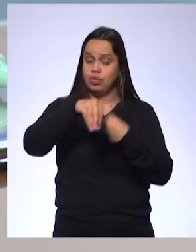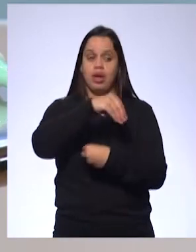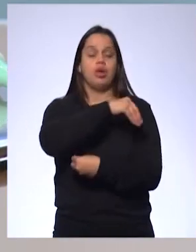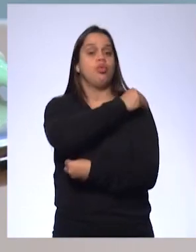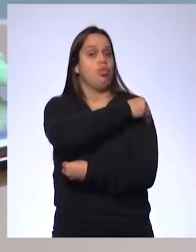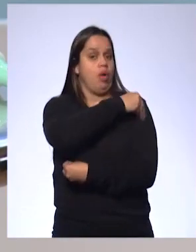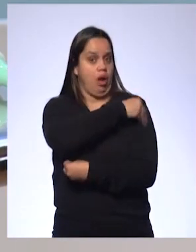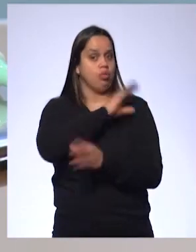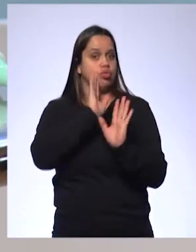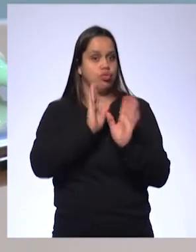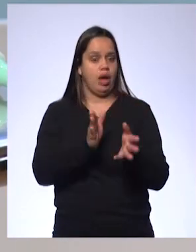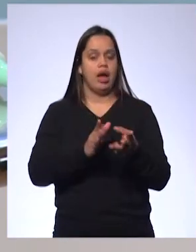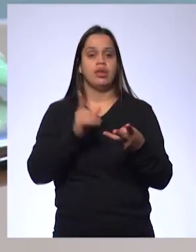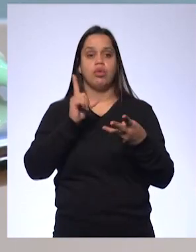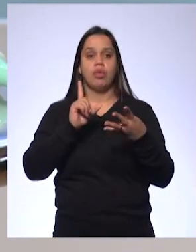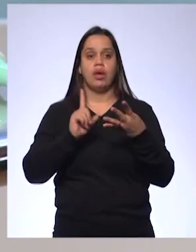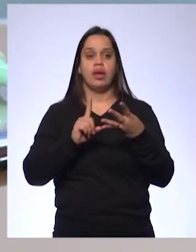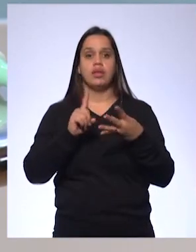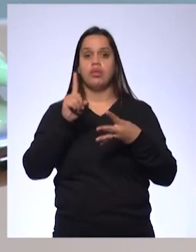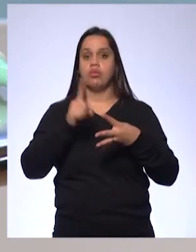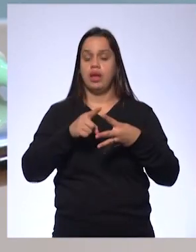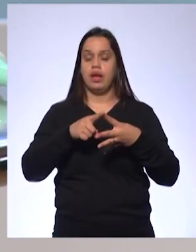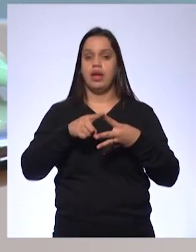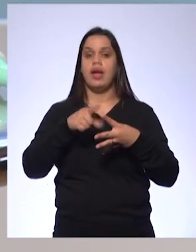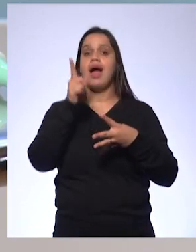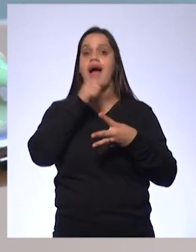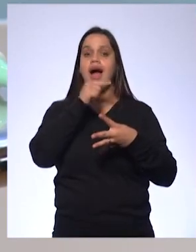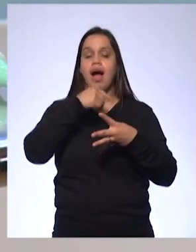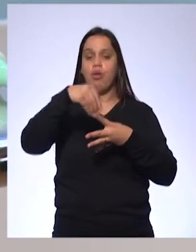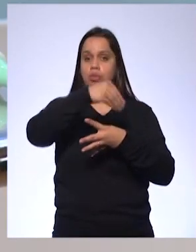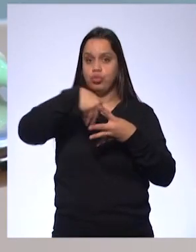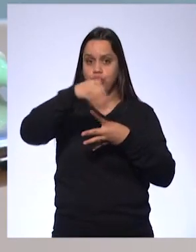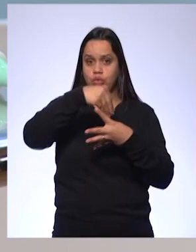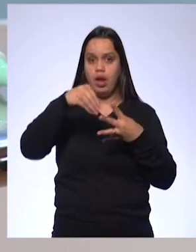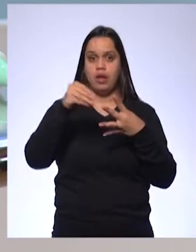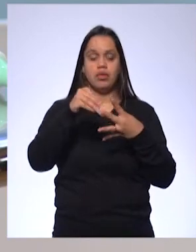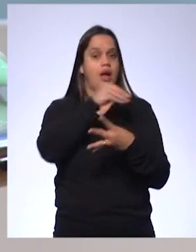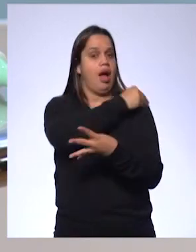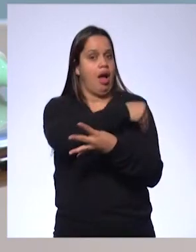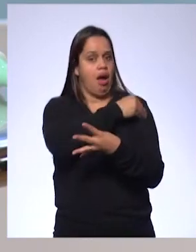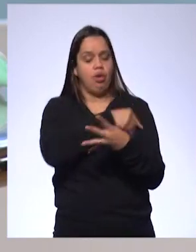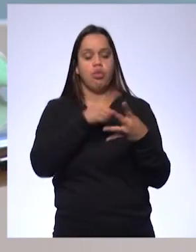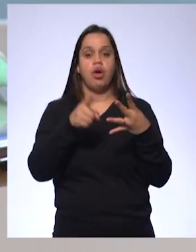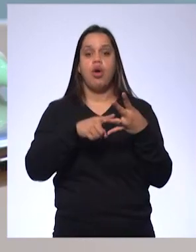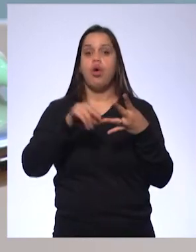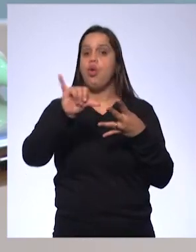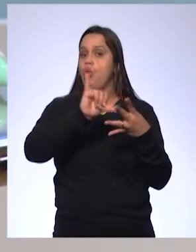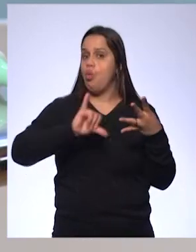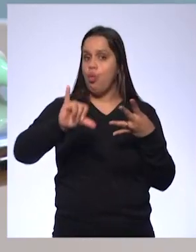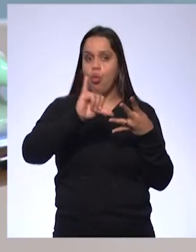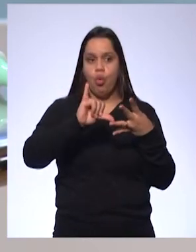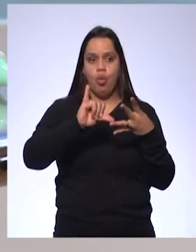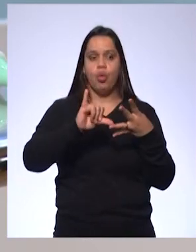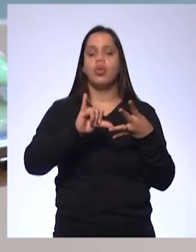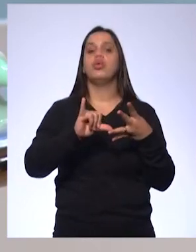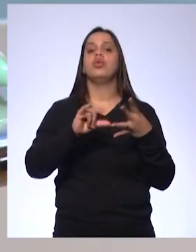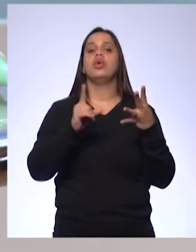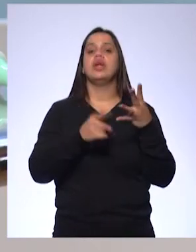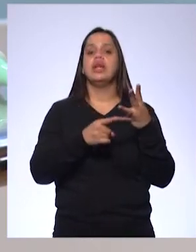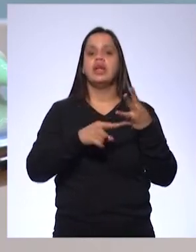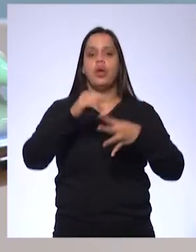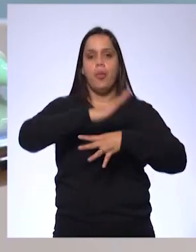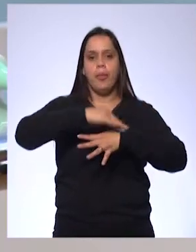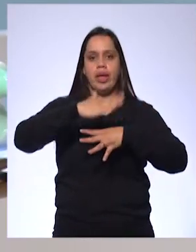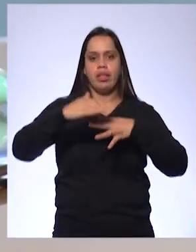e aqui você tem a água com álcool homogênea, o óleo não misturado heterogêneo, e o metal ficou